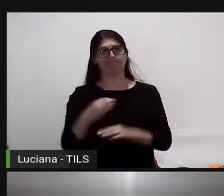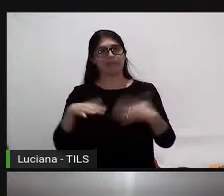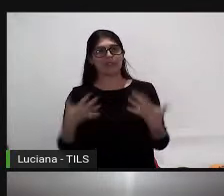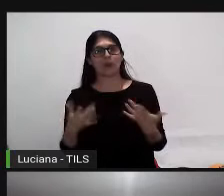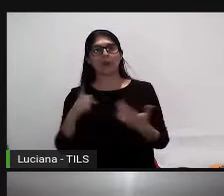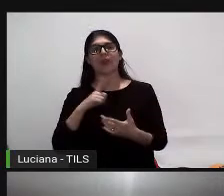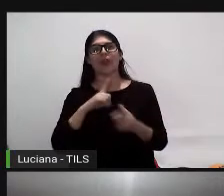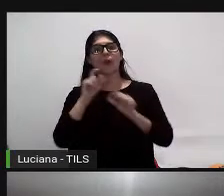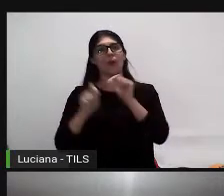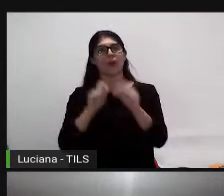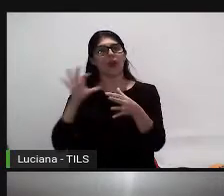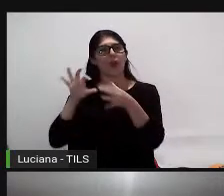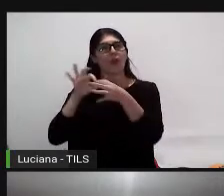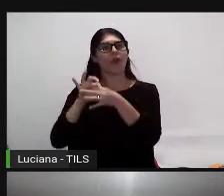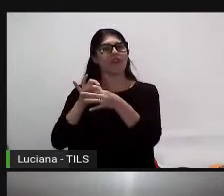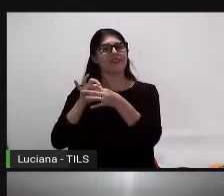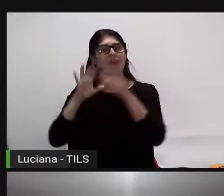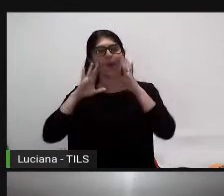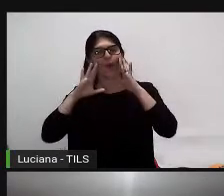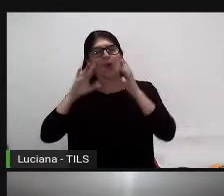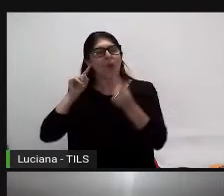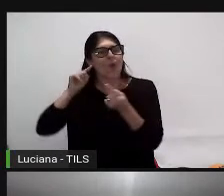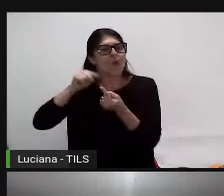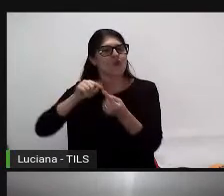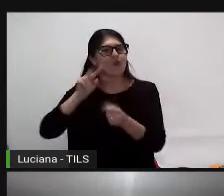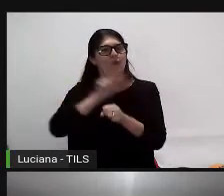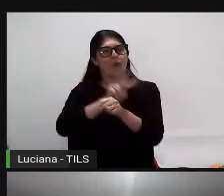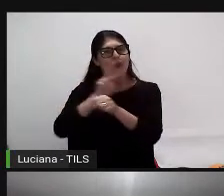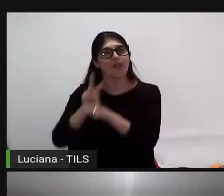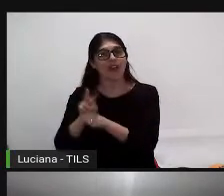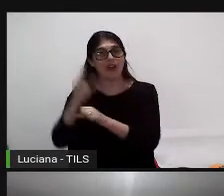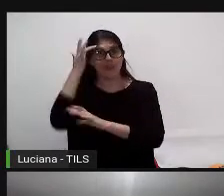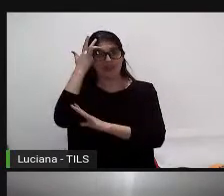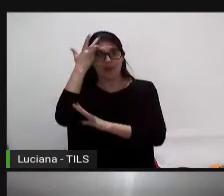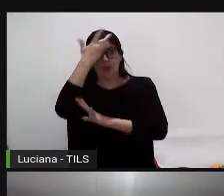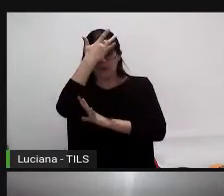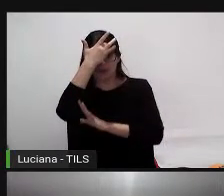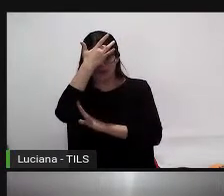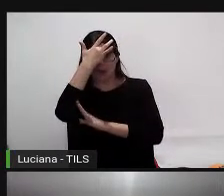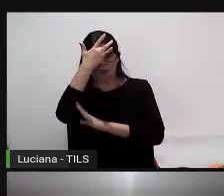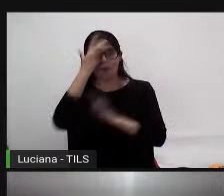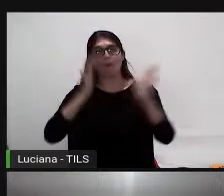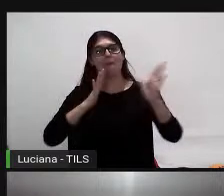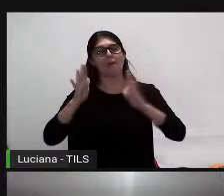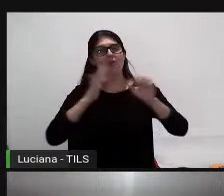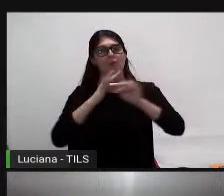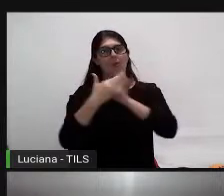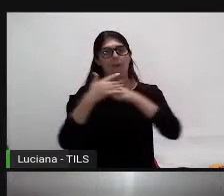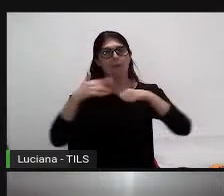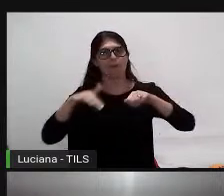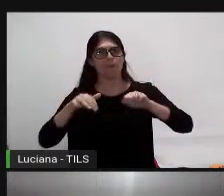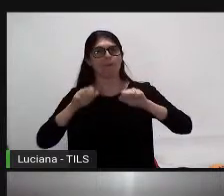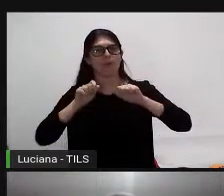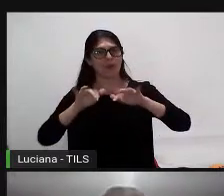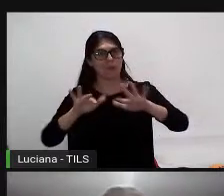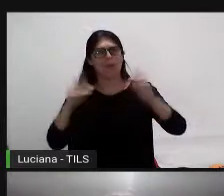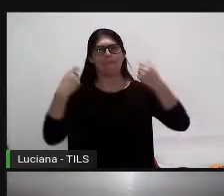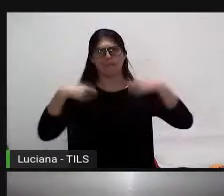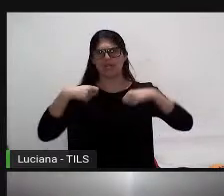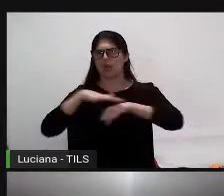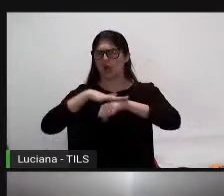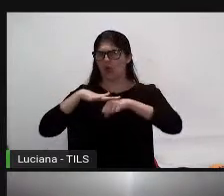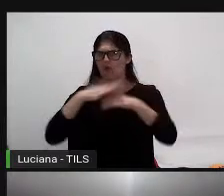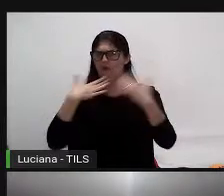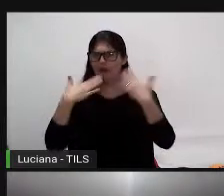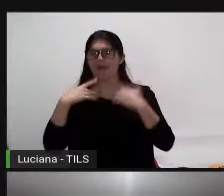Conexões do Cuidado, que é saúde mental durante a pandemia. Precisamos conversar sobre isso. Teremos uma convidada,